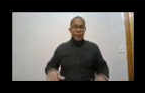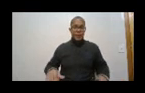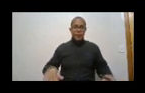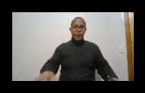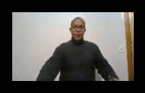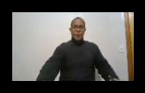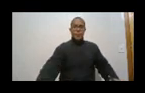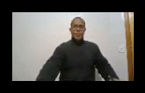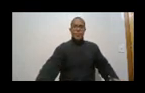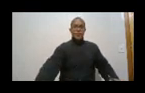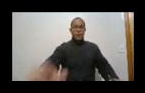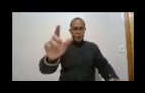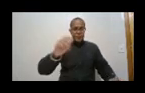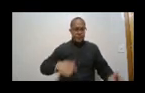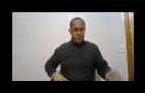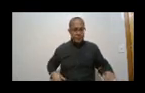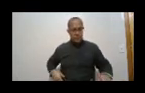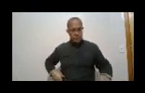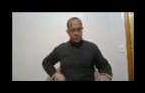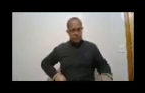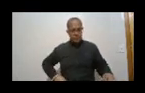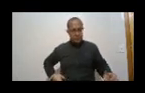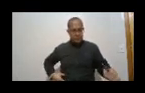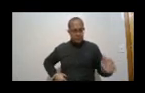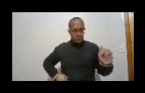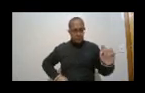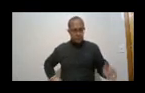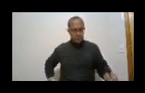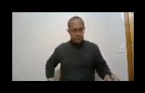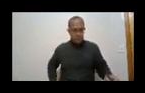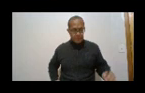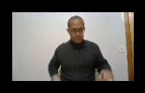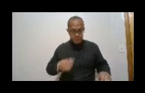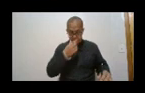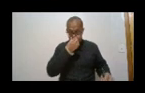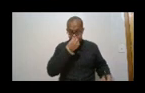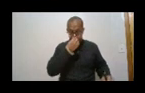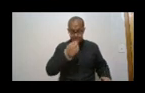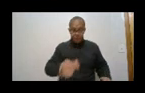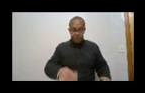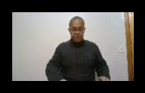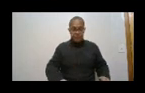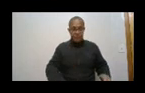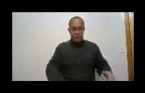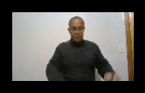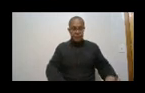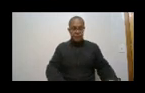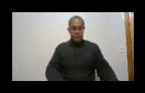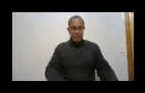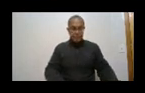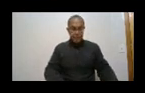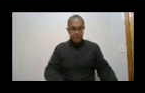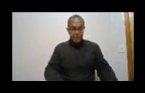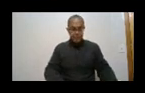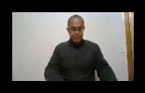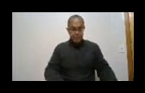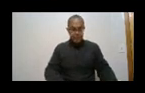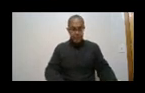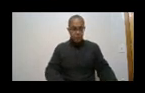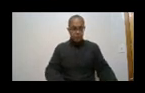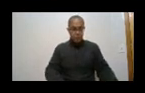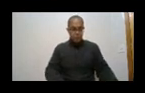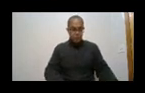Aqui, eu vou pedir licença, vou voltar aqui. Eu quero fazer algumas observações que são relevantes